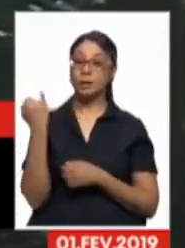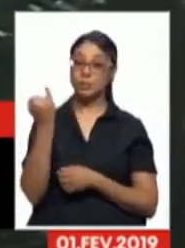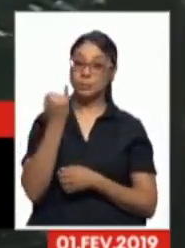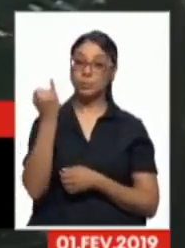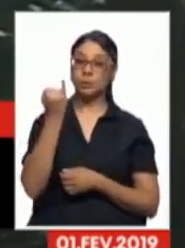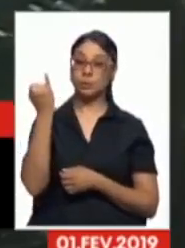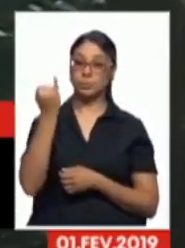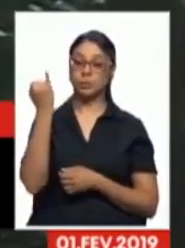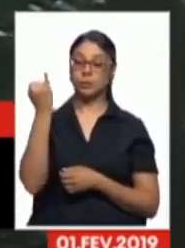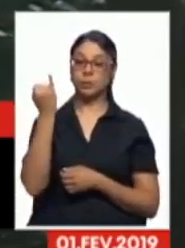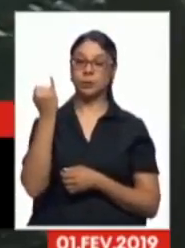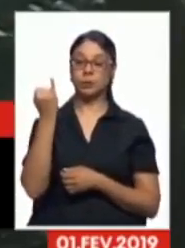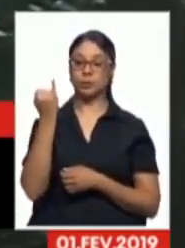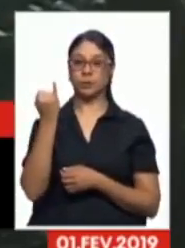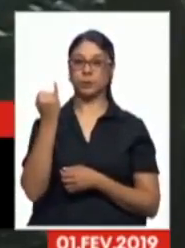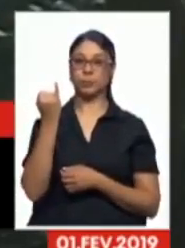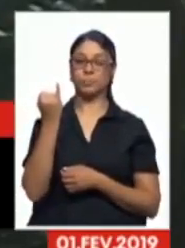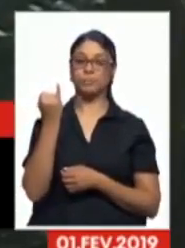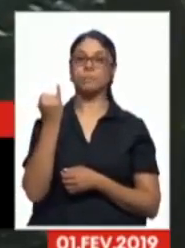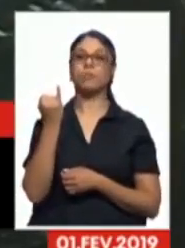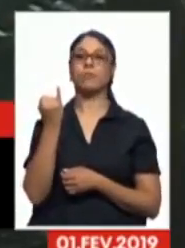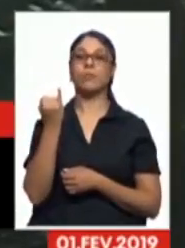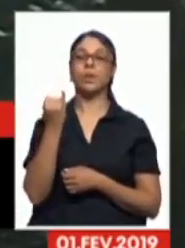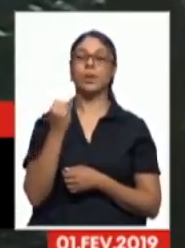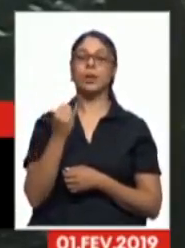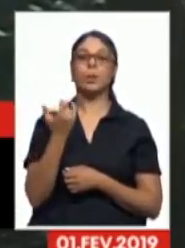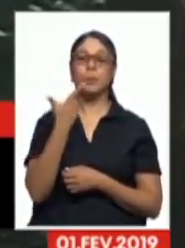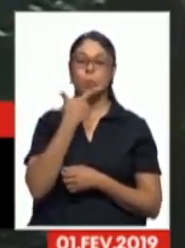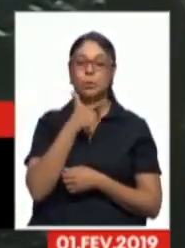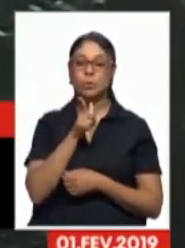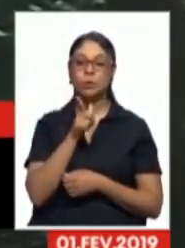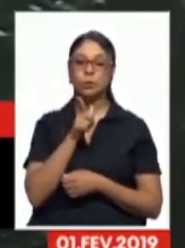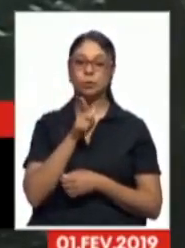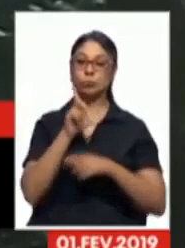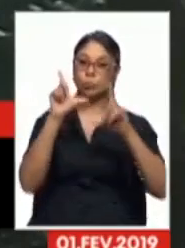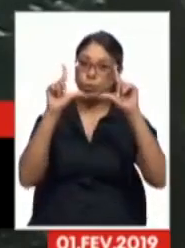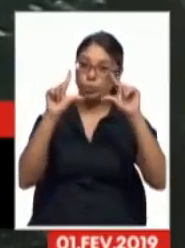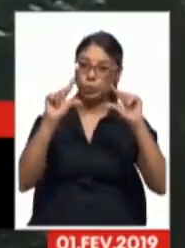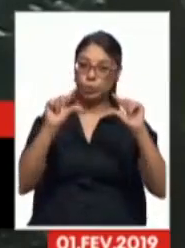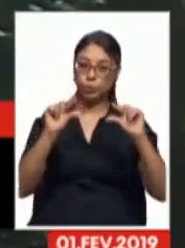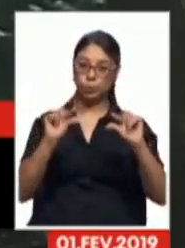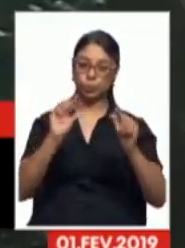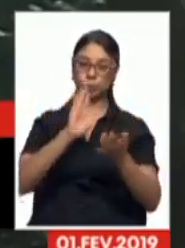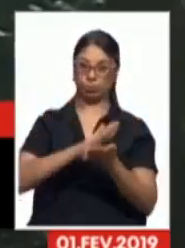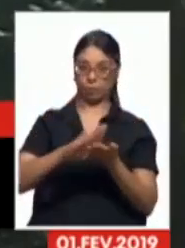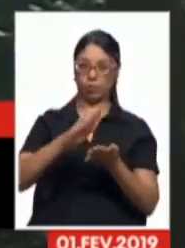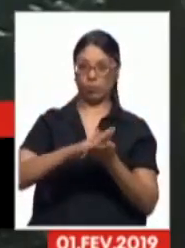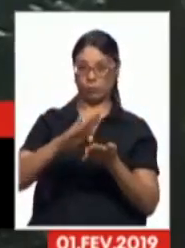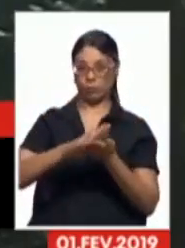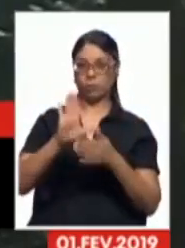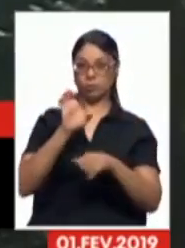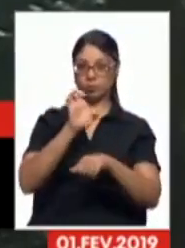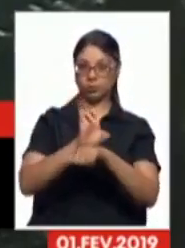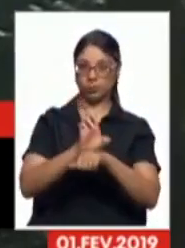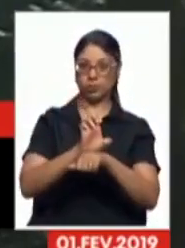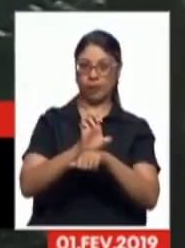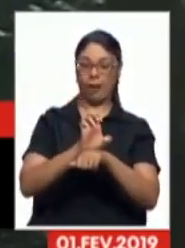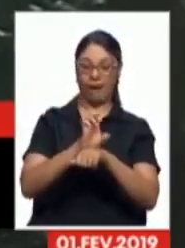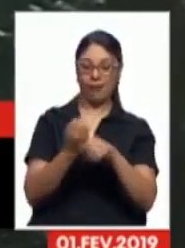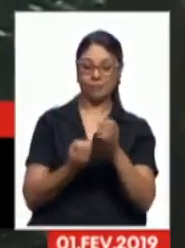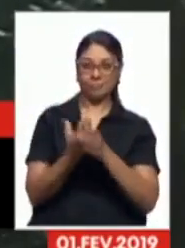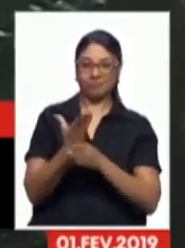passos iniciais que daremos para a redução dos custos do Estado, gerando economias